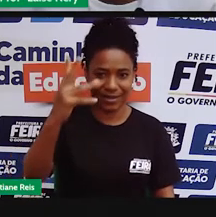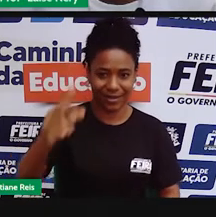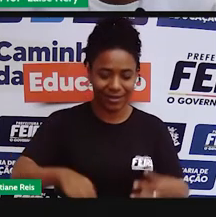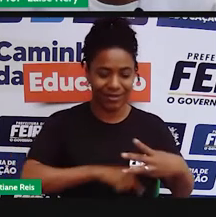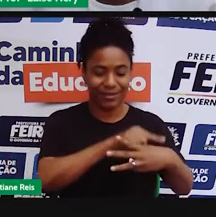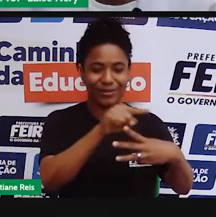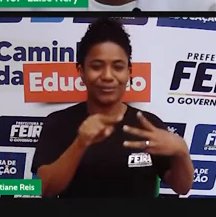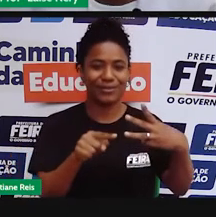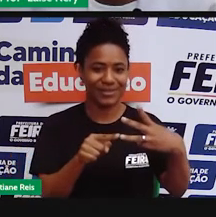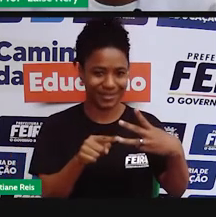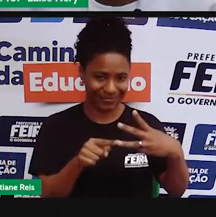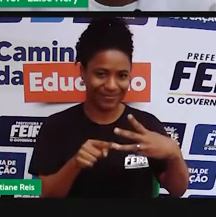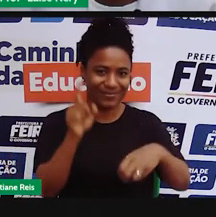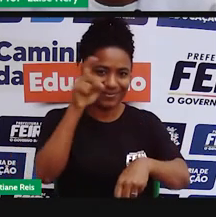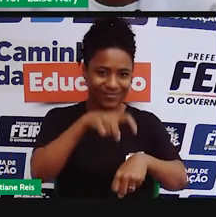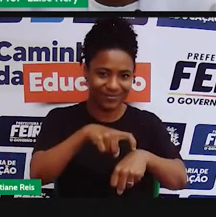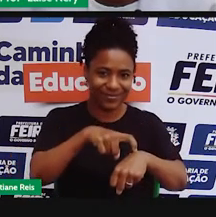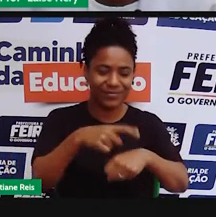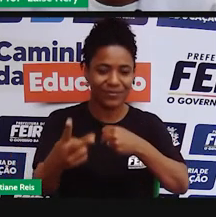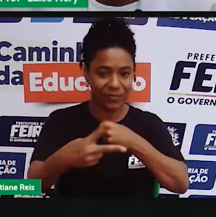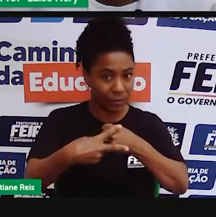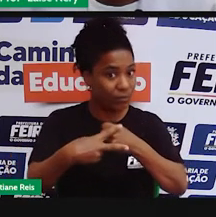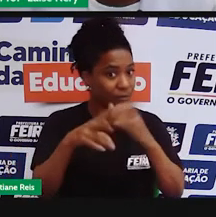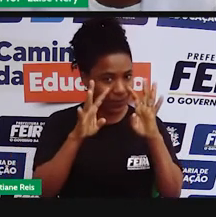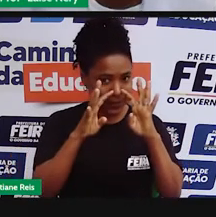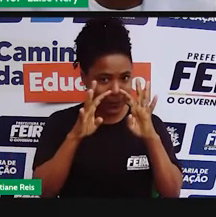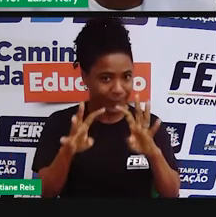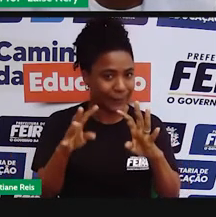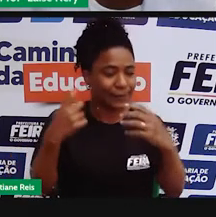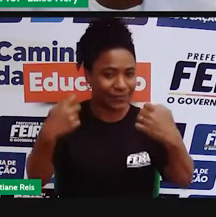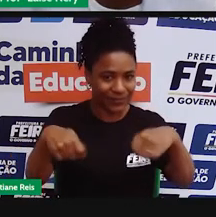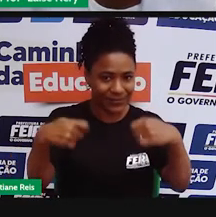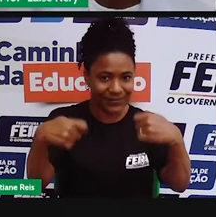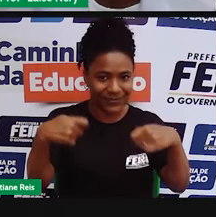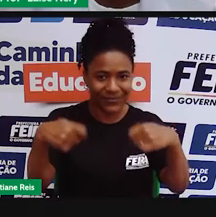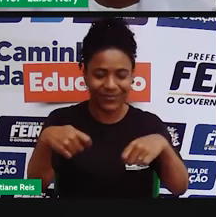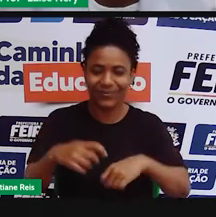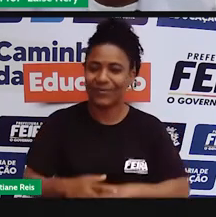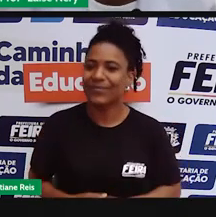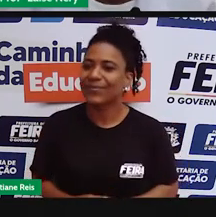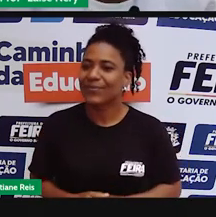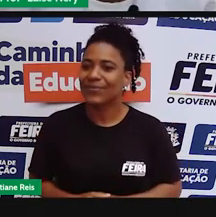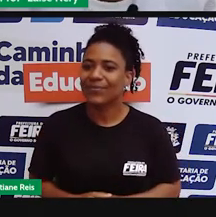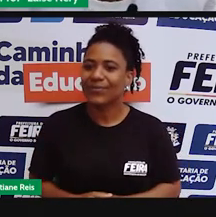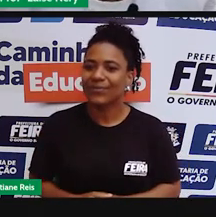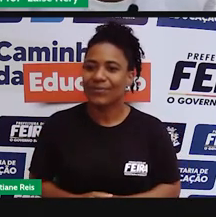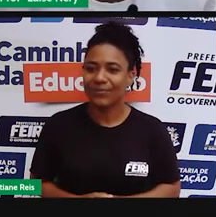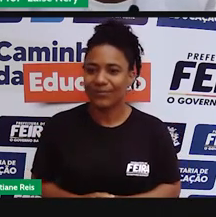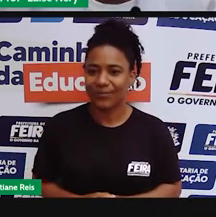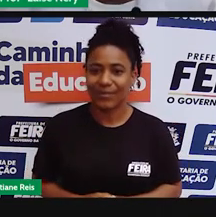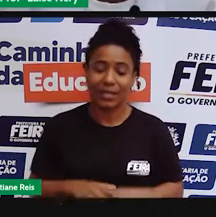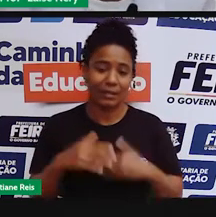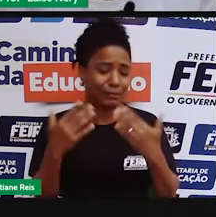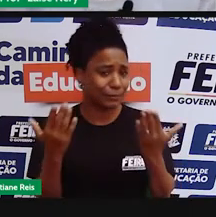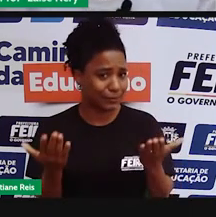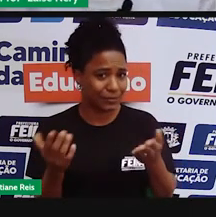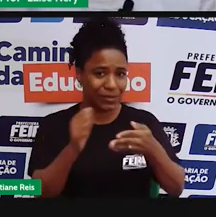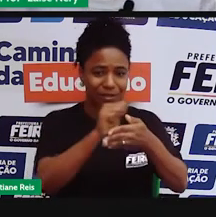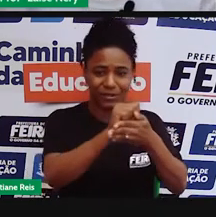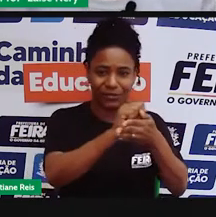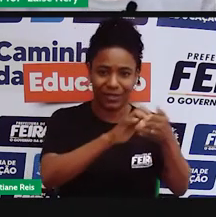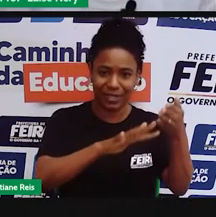vocês devem prestar atenção. E que quando aparecer, por exemplo, numa atividade,